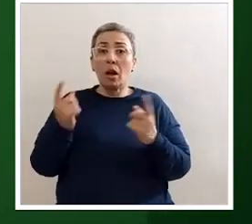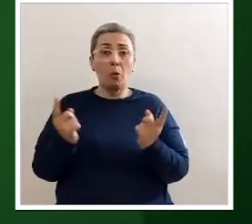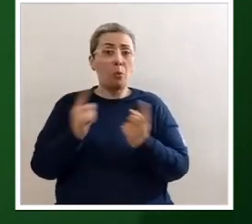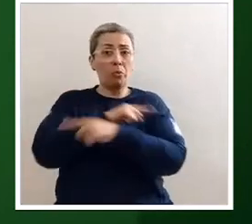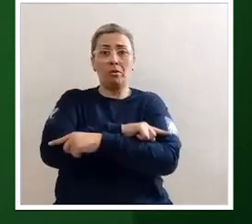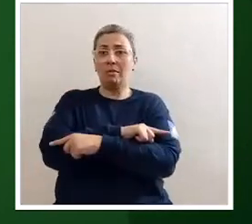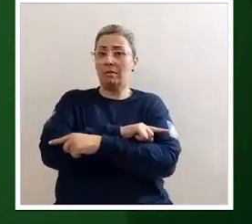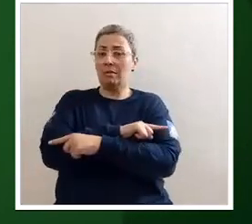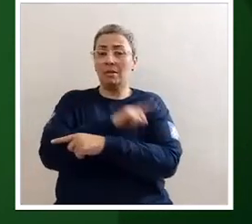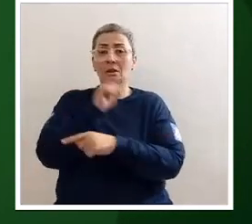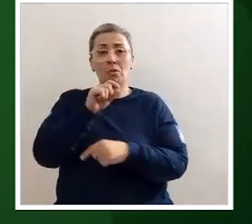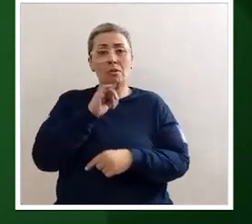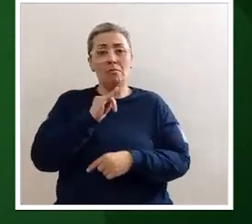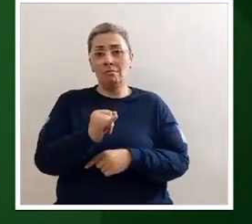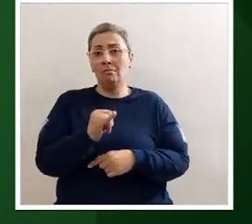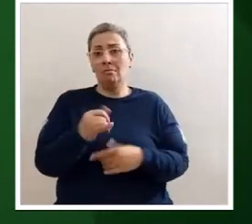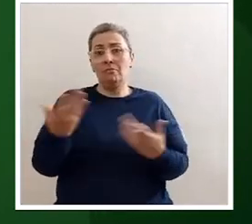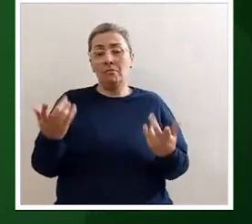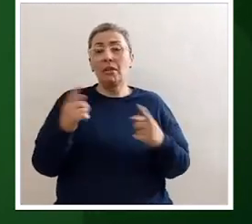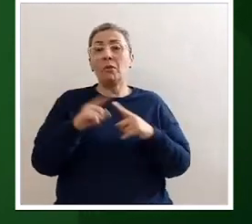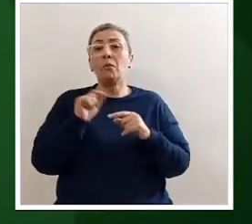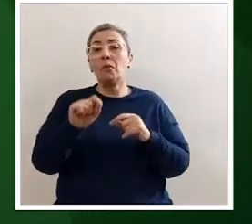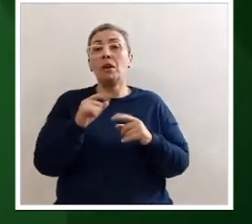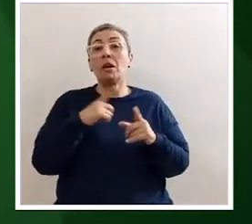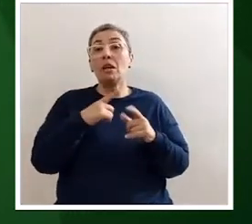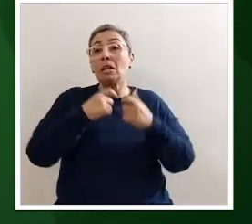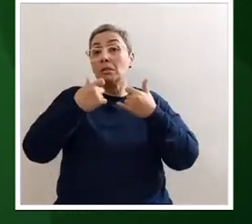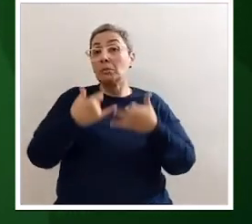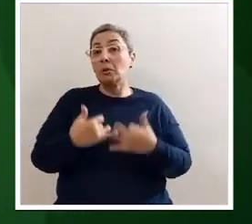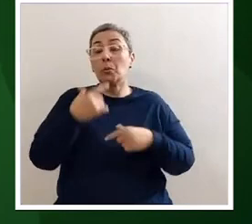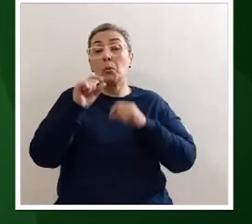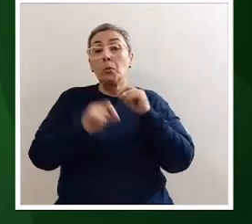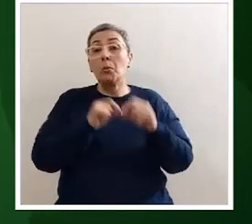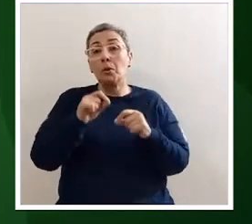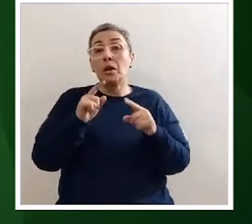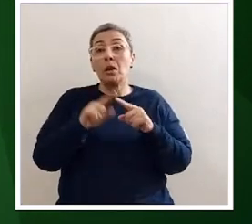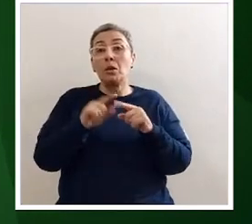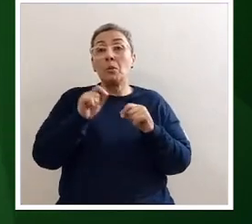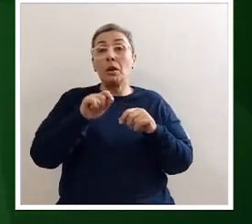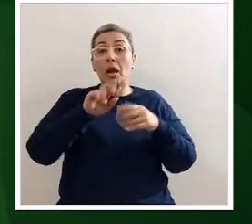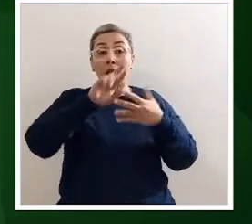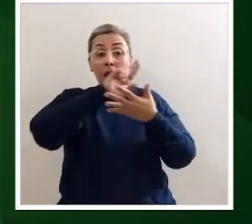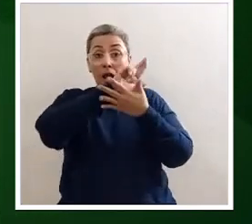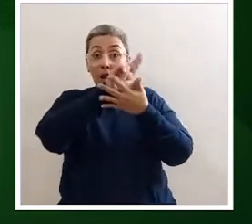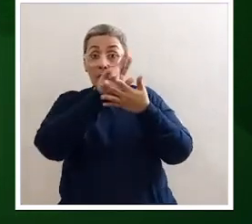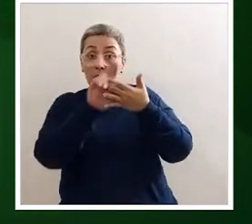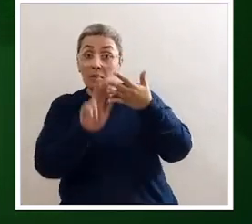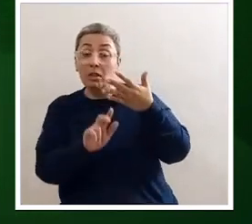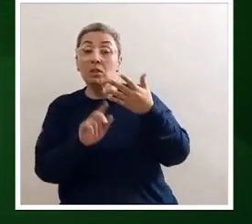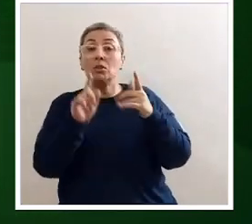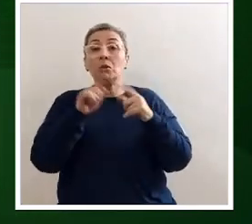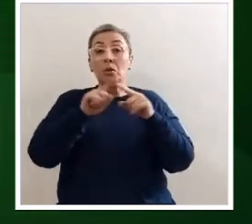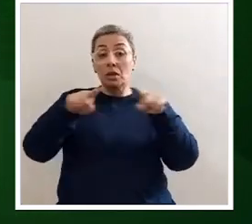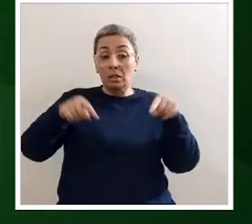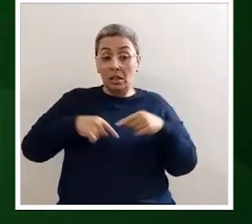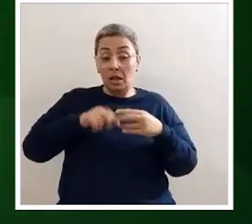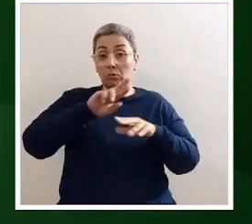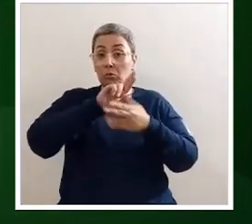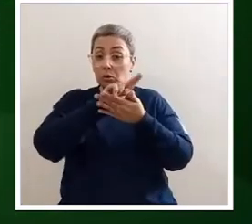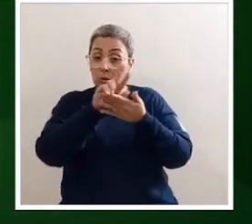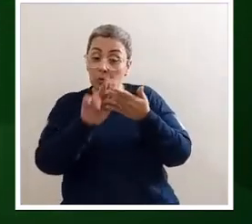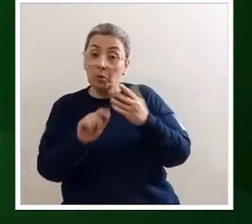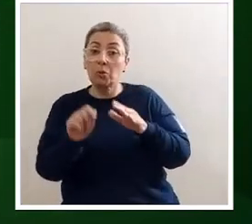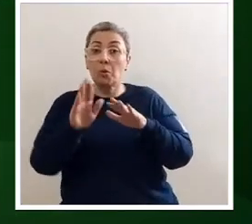mão desta afirmação ele diz o quê Ele disse que com a diversidade ou seja uma sala heterogênea